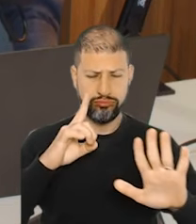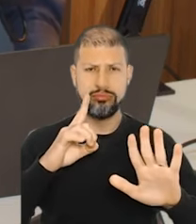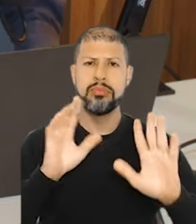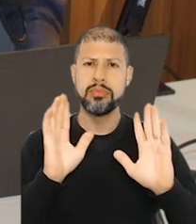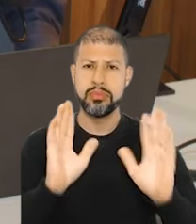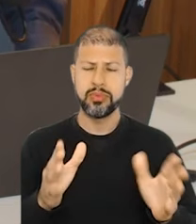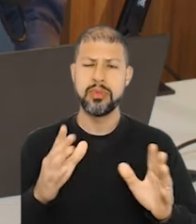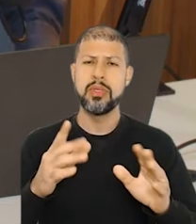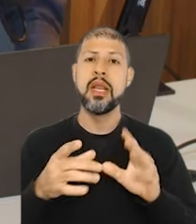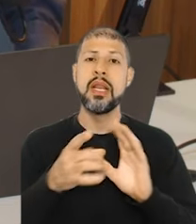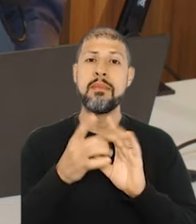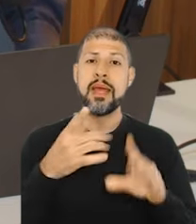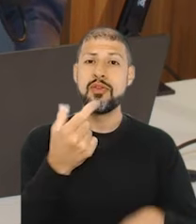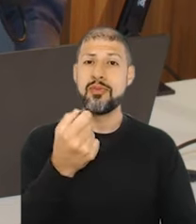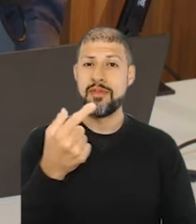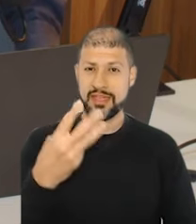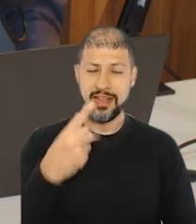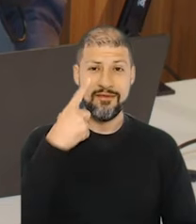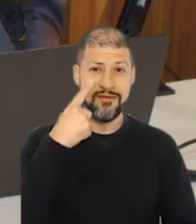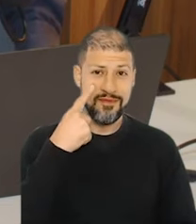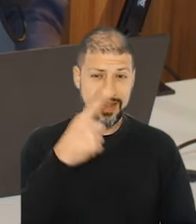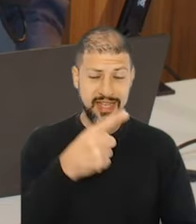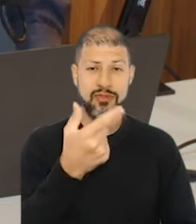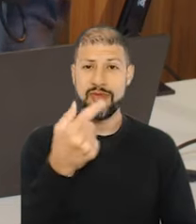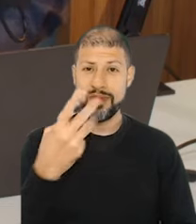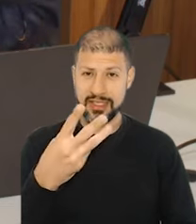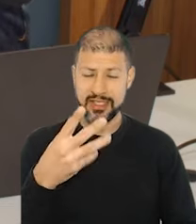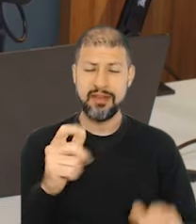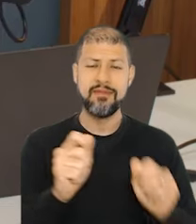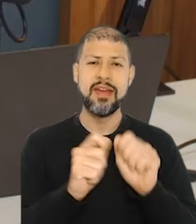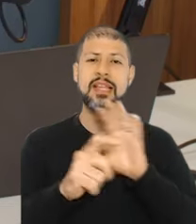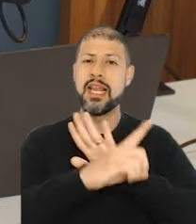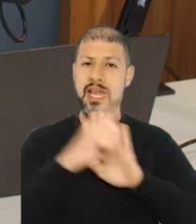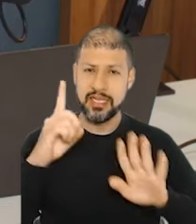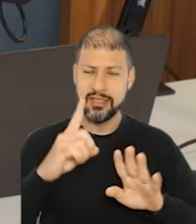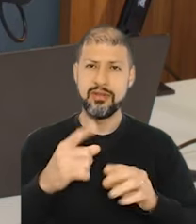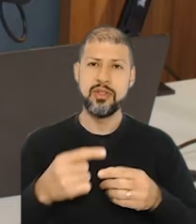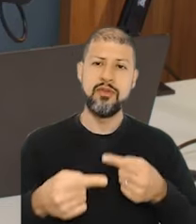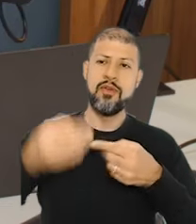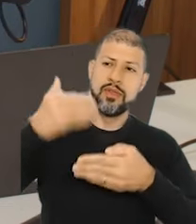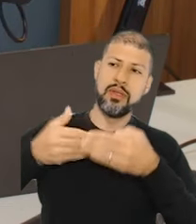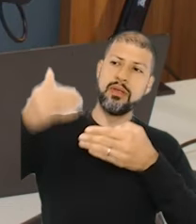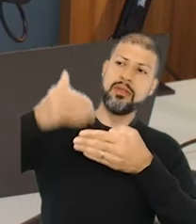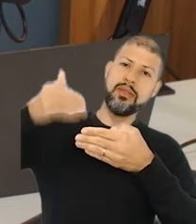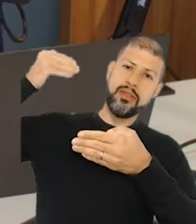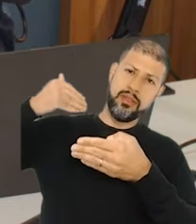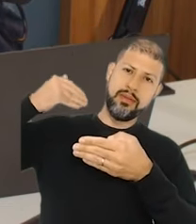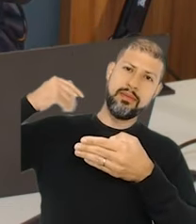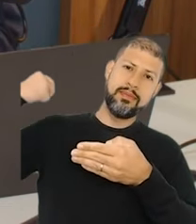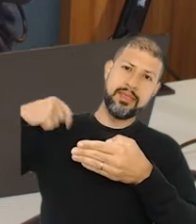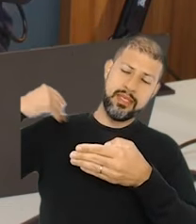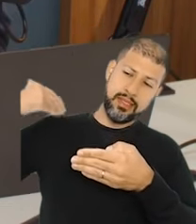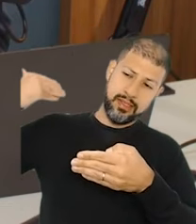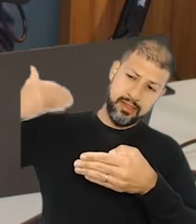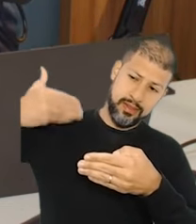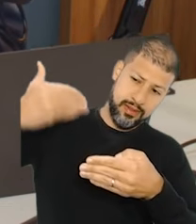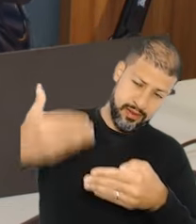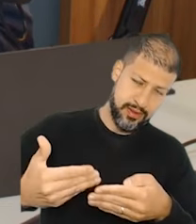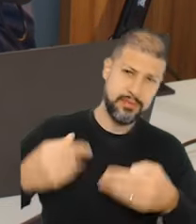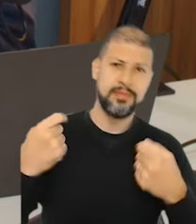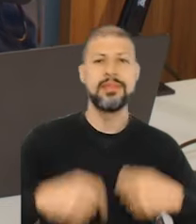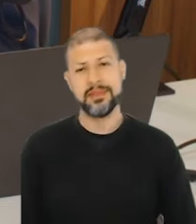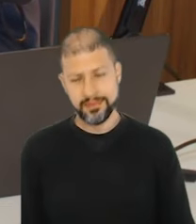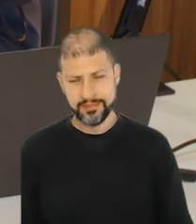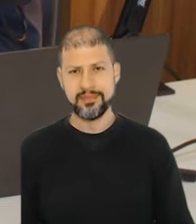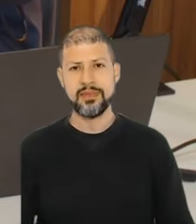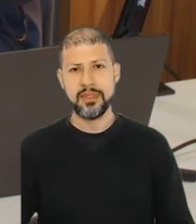2023 apuro 2023 e faço a declaração eu vou voltar o processo ano a ano conforme a necessidade tá E lembrando que